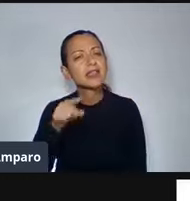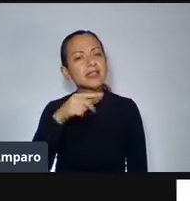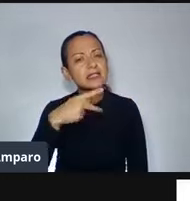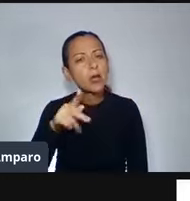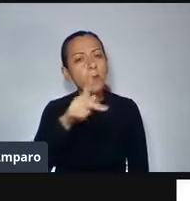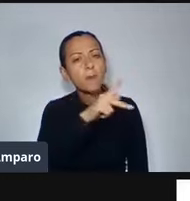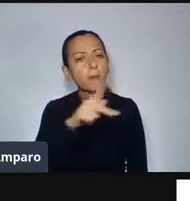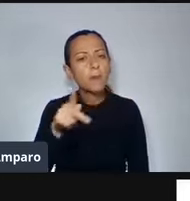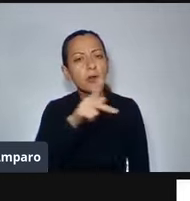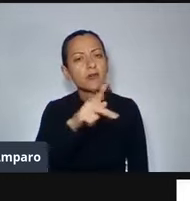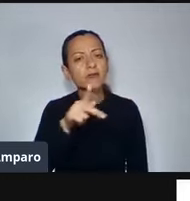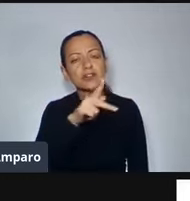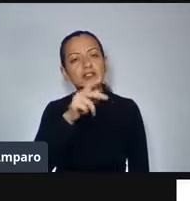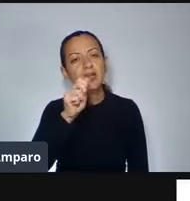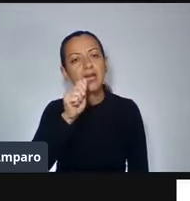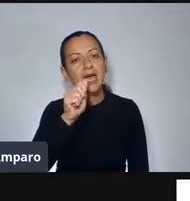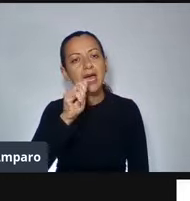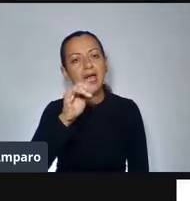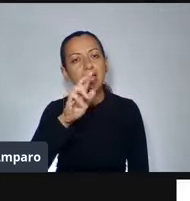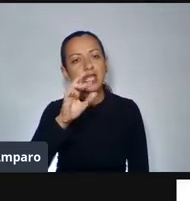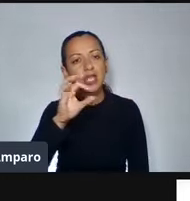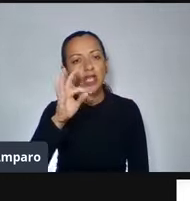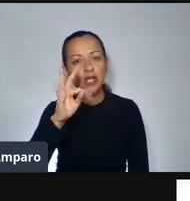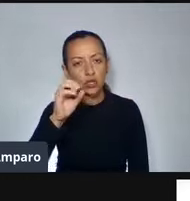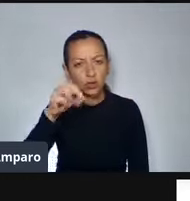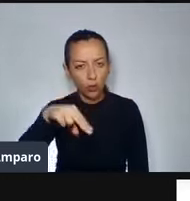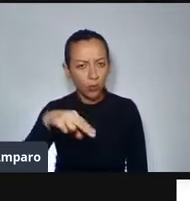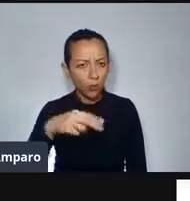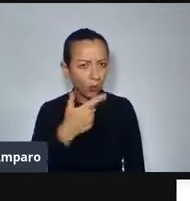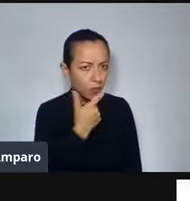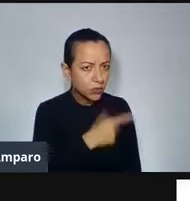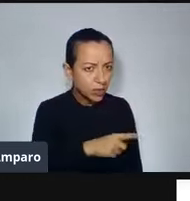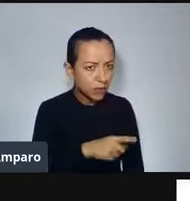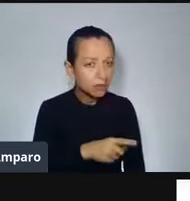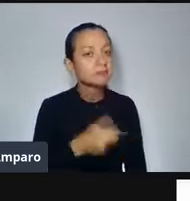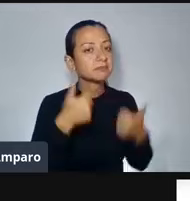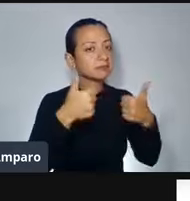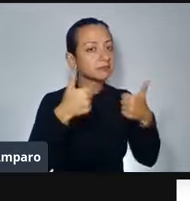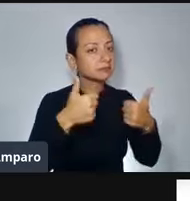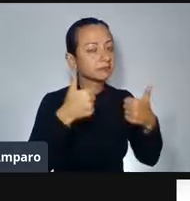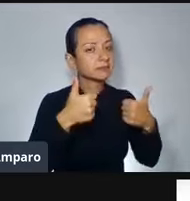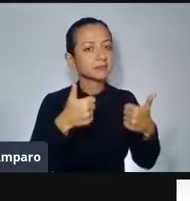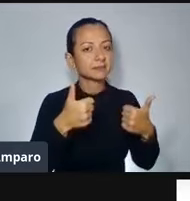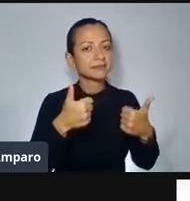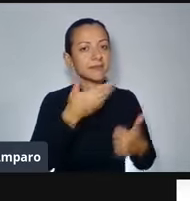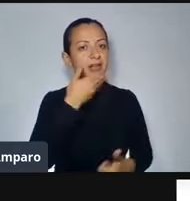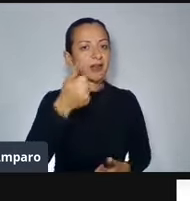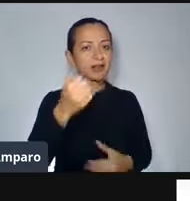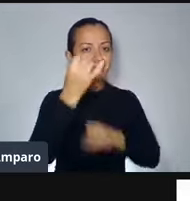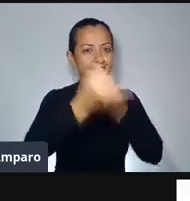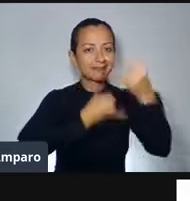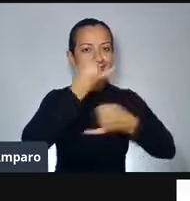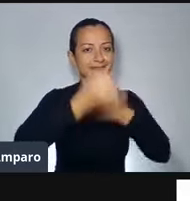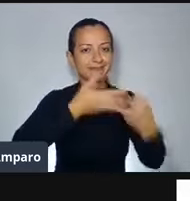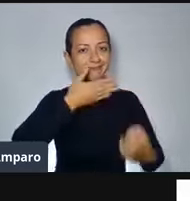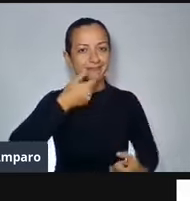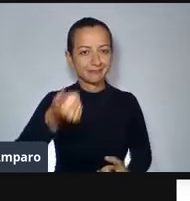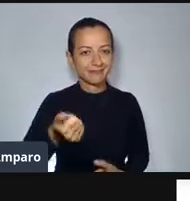Ayrton. É, dá para mim. Agora sim, dá para ouvir legal, agora está melhor o sinal. Fica à